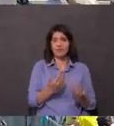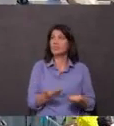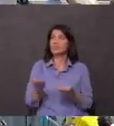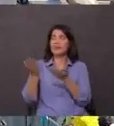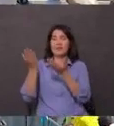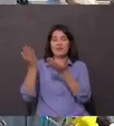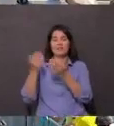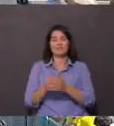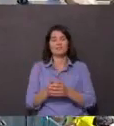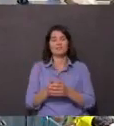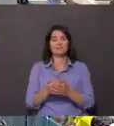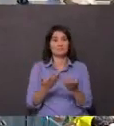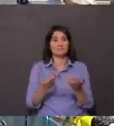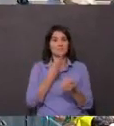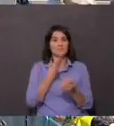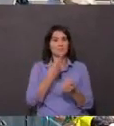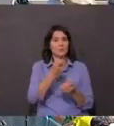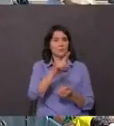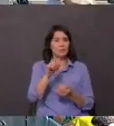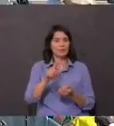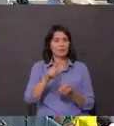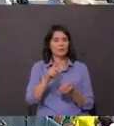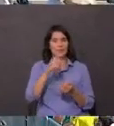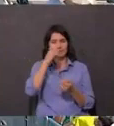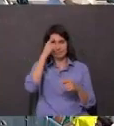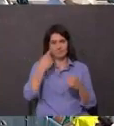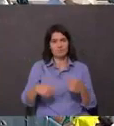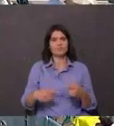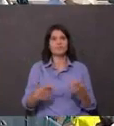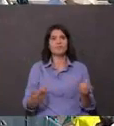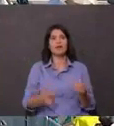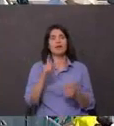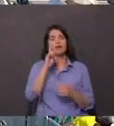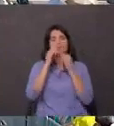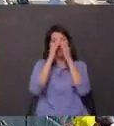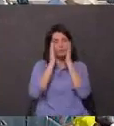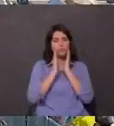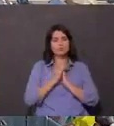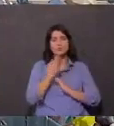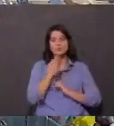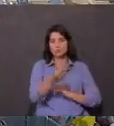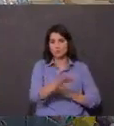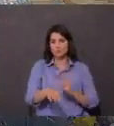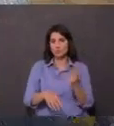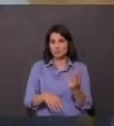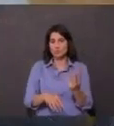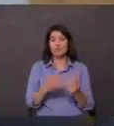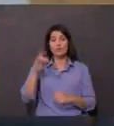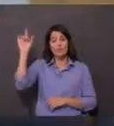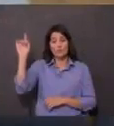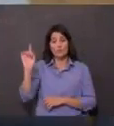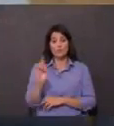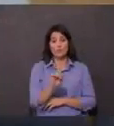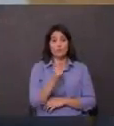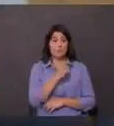Esta foi a surpreendente pergunta que Nossa Senhora fez aos três pastorinhos na aparição de dia 13 de maio.